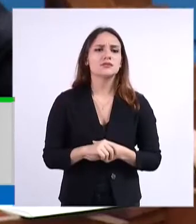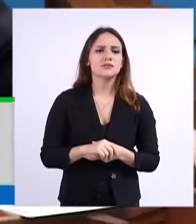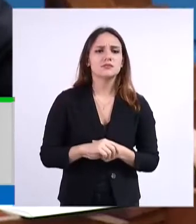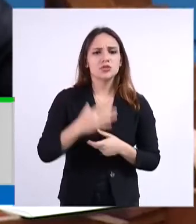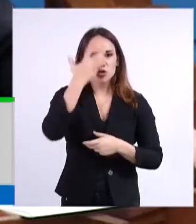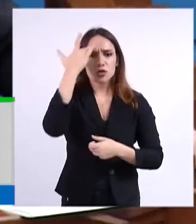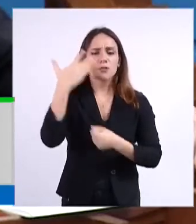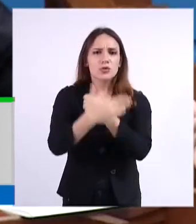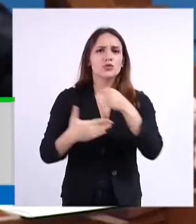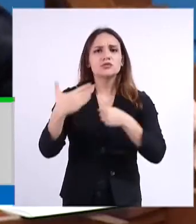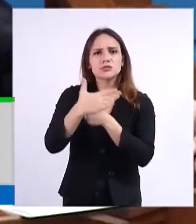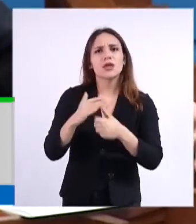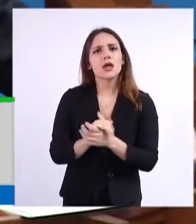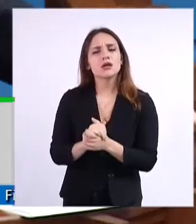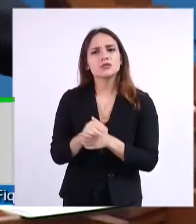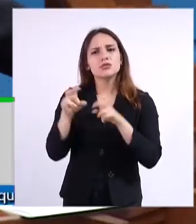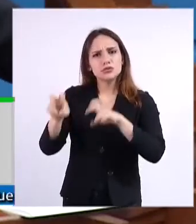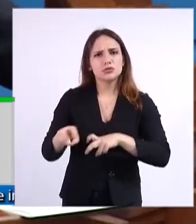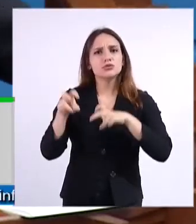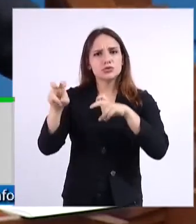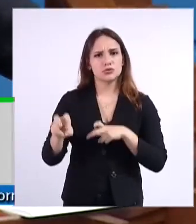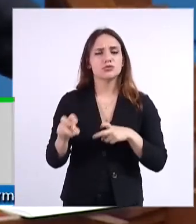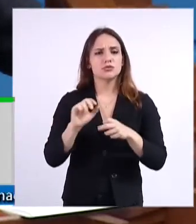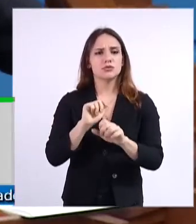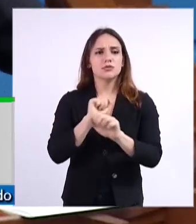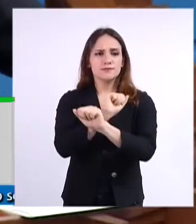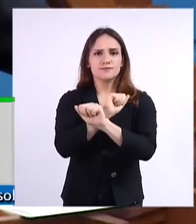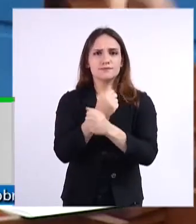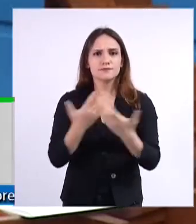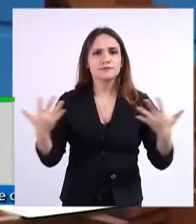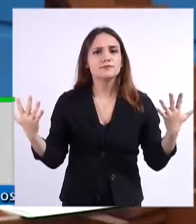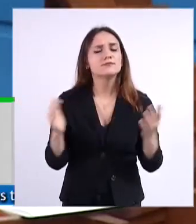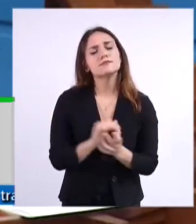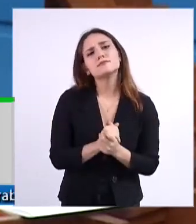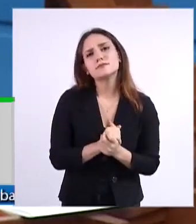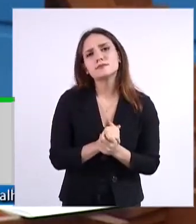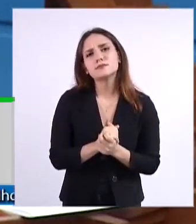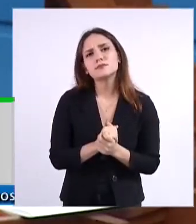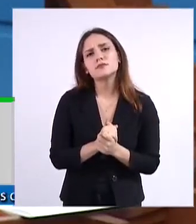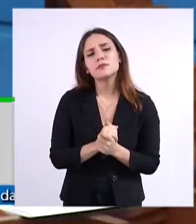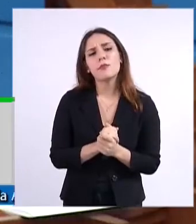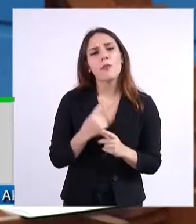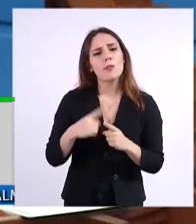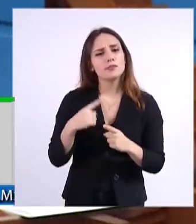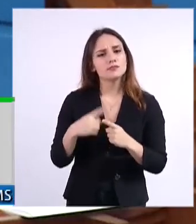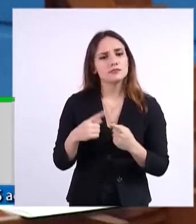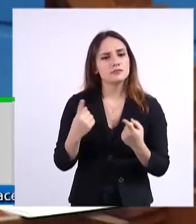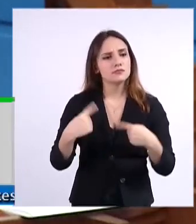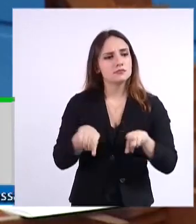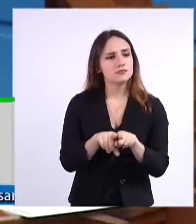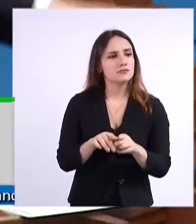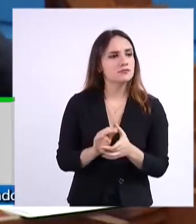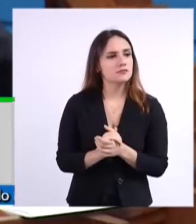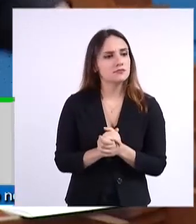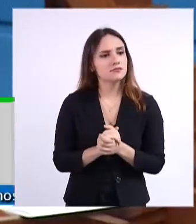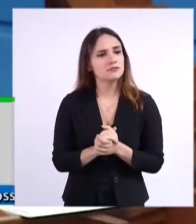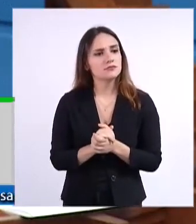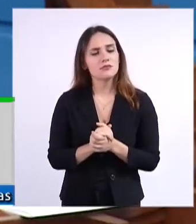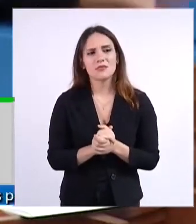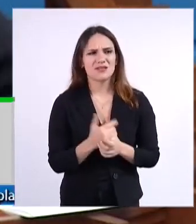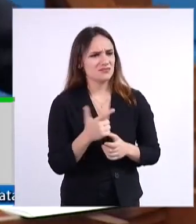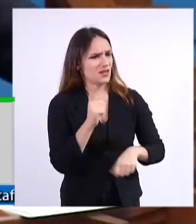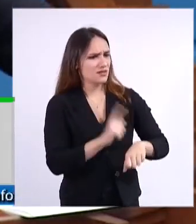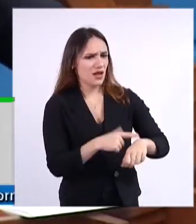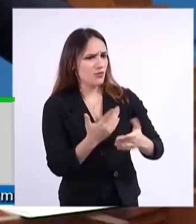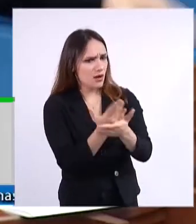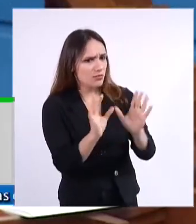o agronegócio, o que está achando dessas medidas que está mandando embora os parceiros comerciais, deputado, do Brasil. Não tem mais